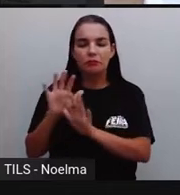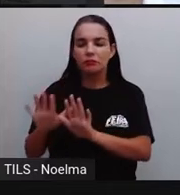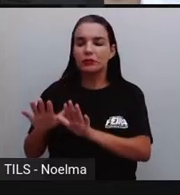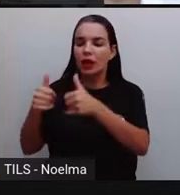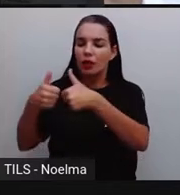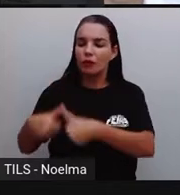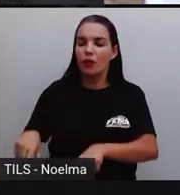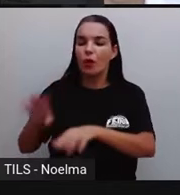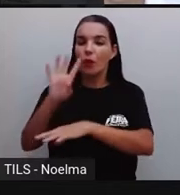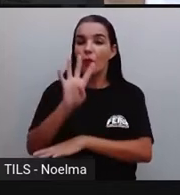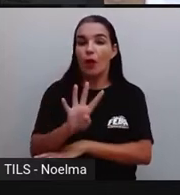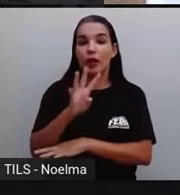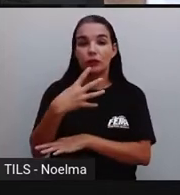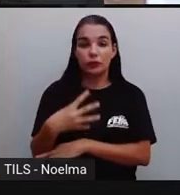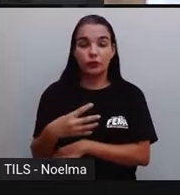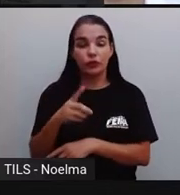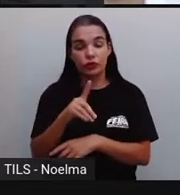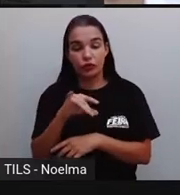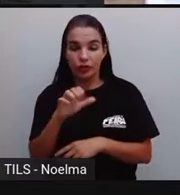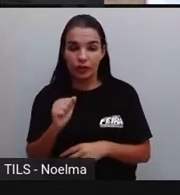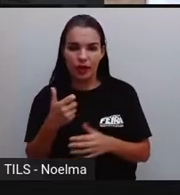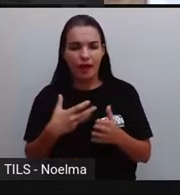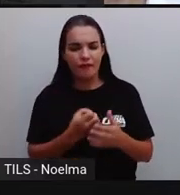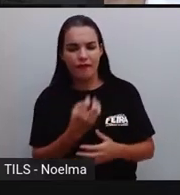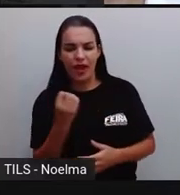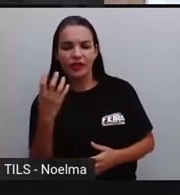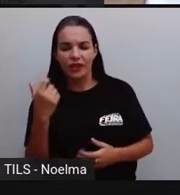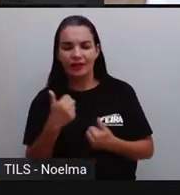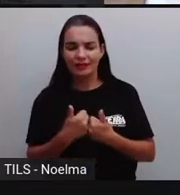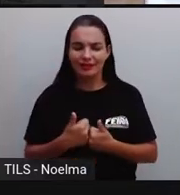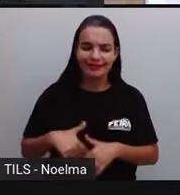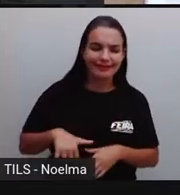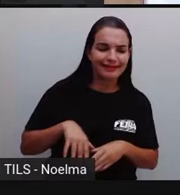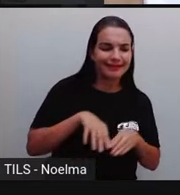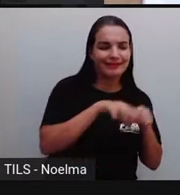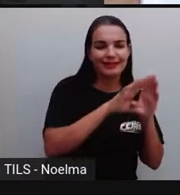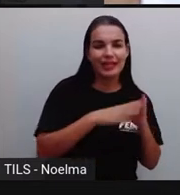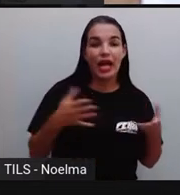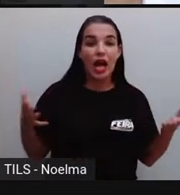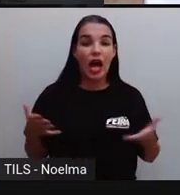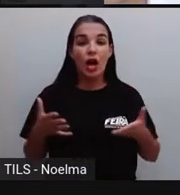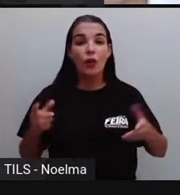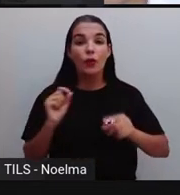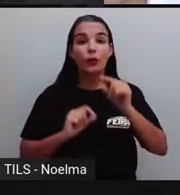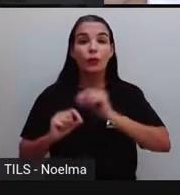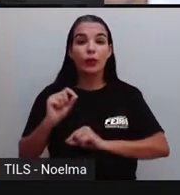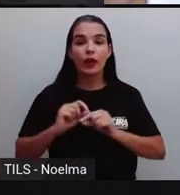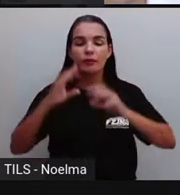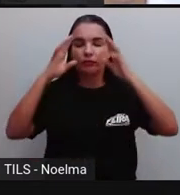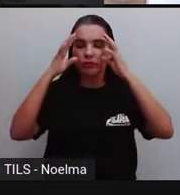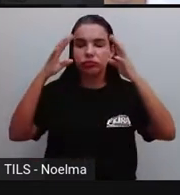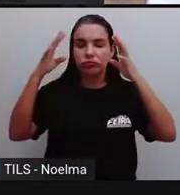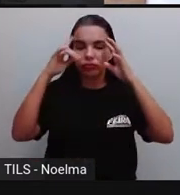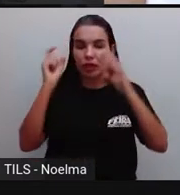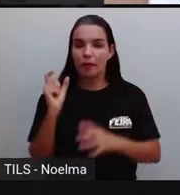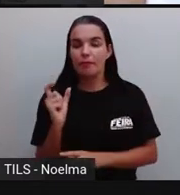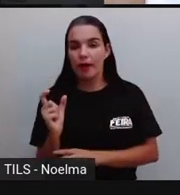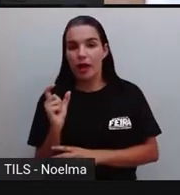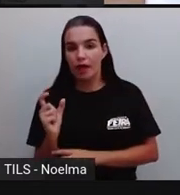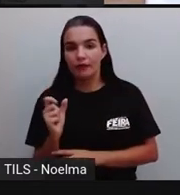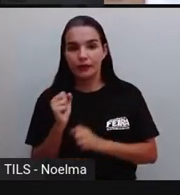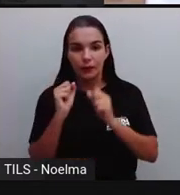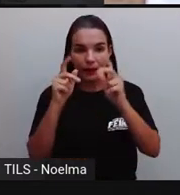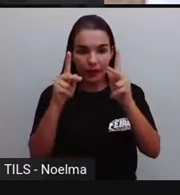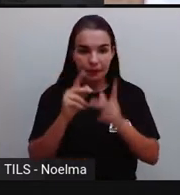hotel para eles viajarem, tá? Agora vamos fazer uma reflexão em cima das palavrinhas desse texto.